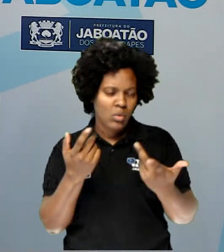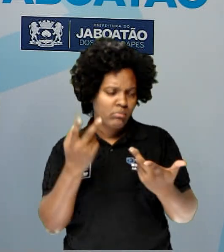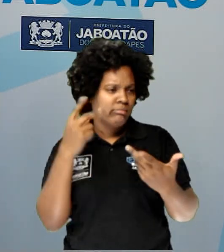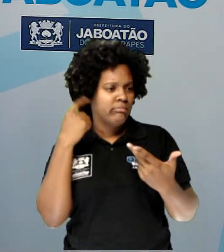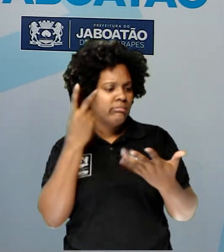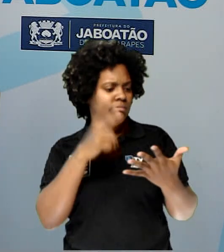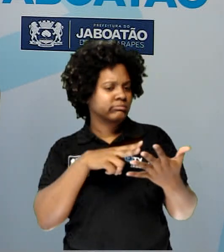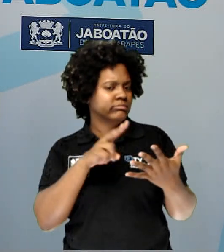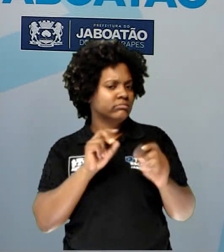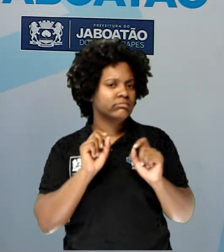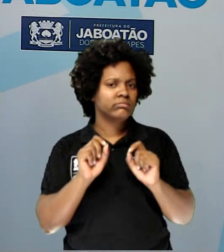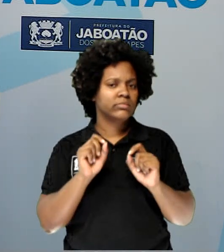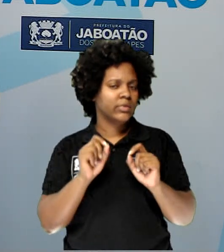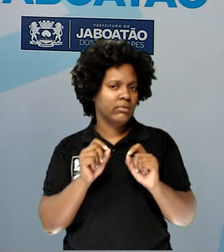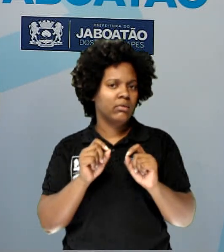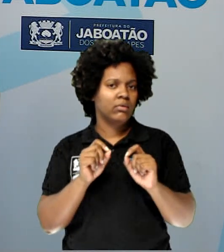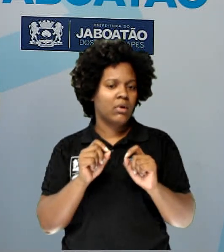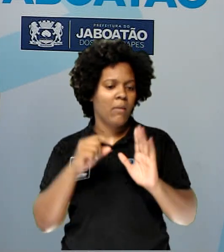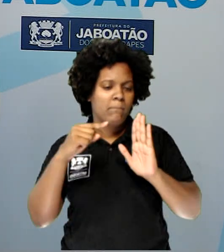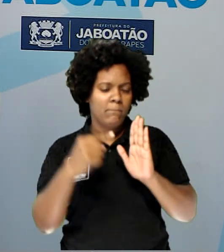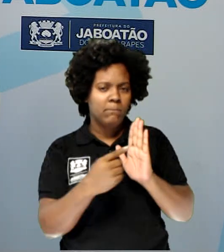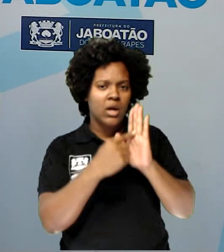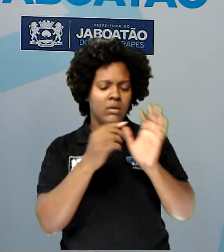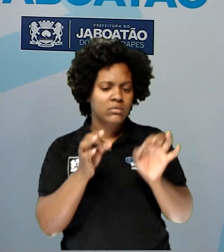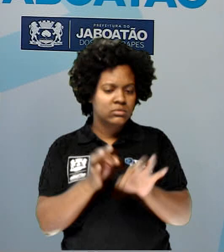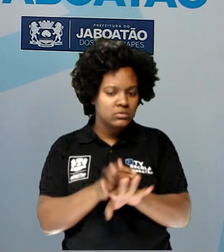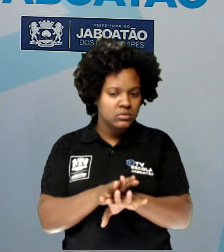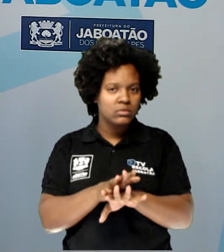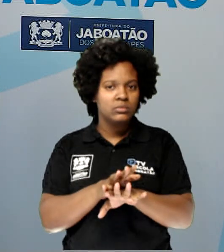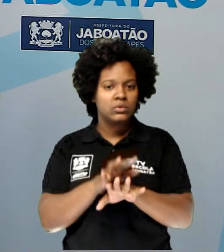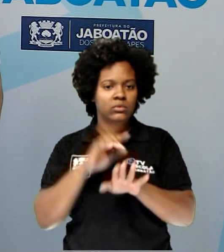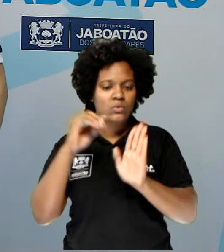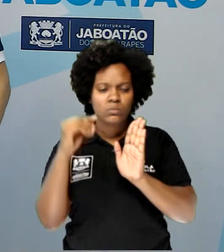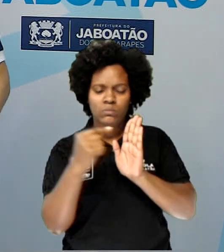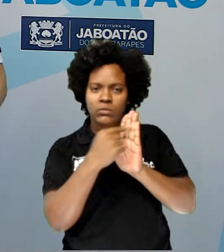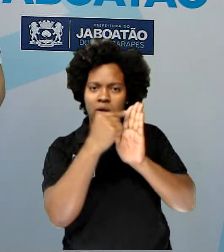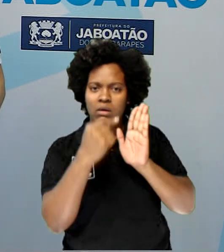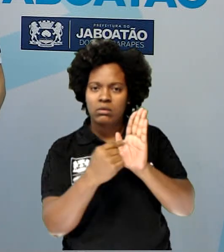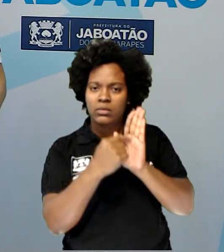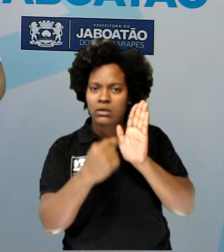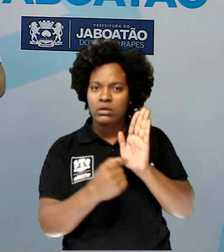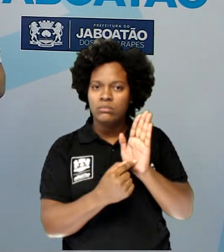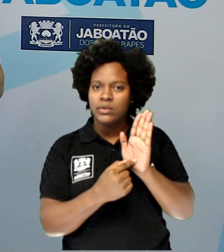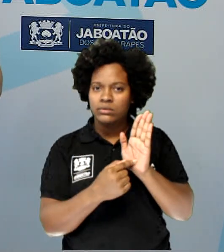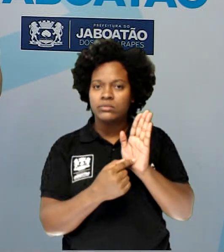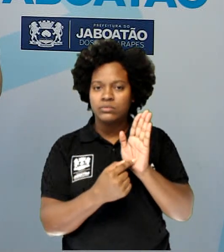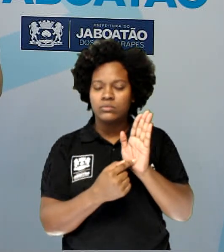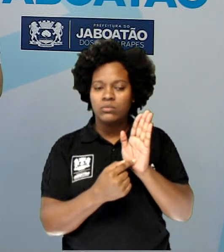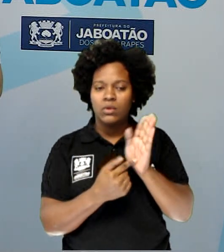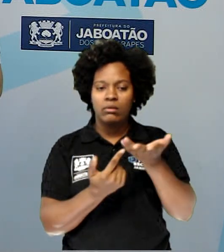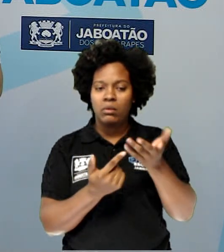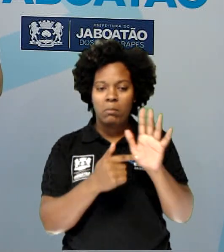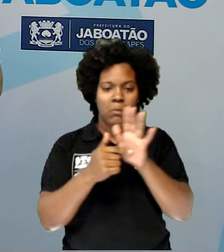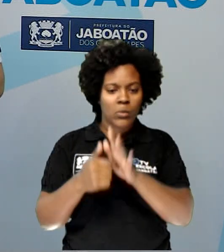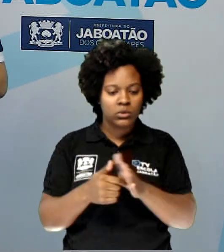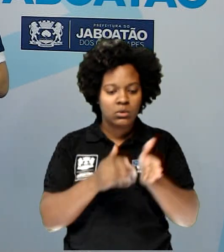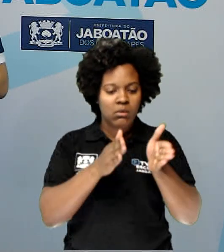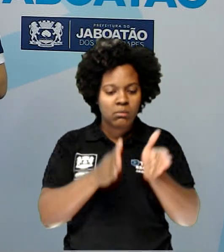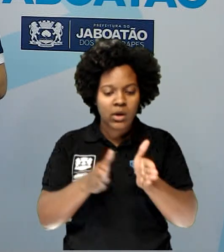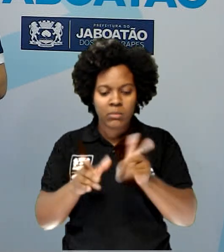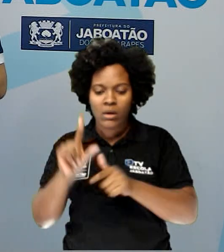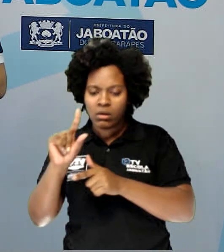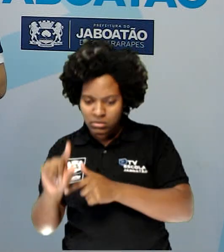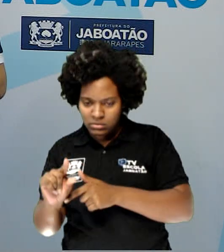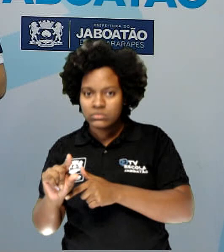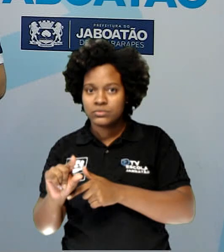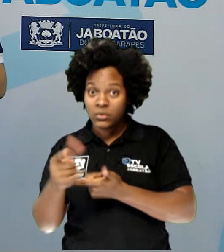realmente, há pontos finais que estão aí colocados, o que faz com que os períodos fiquem curtos. Até aí